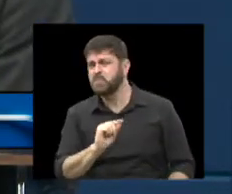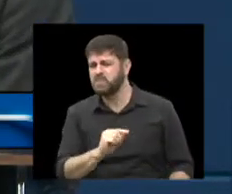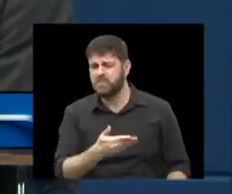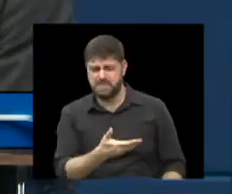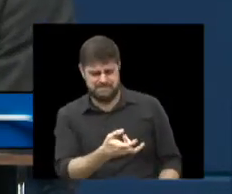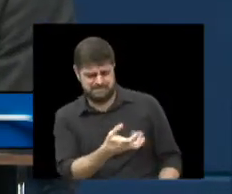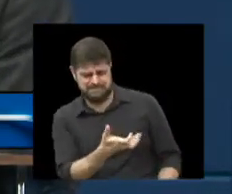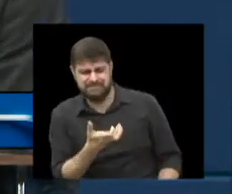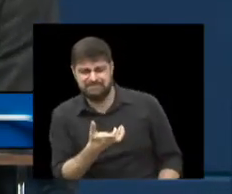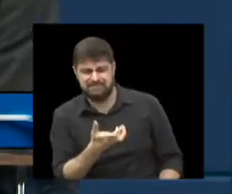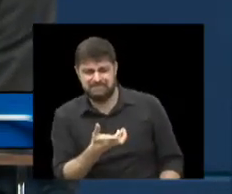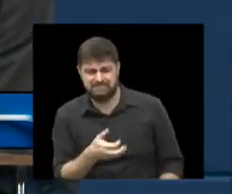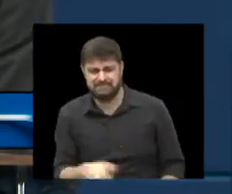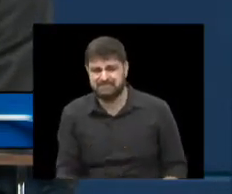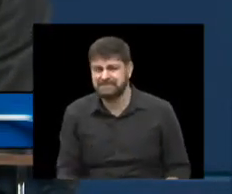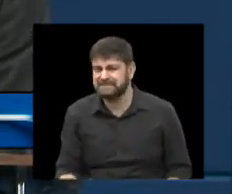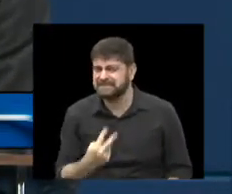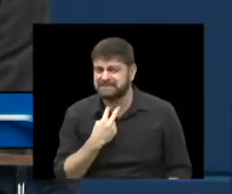assim